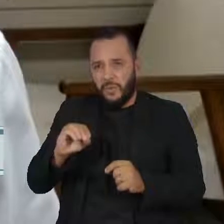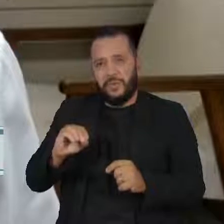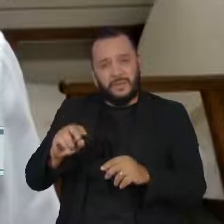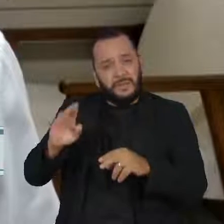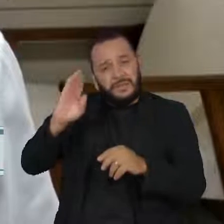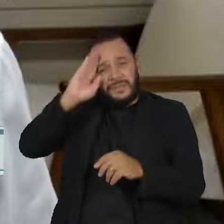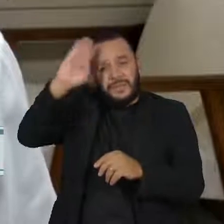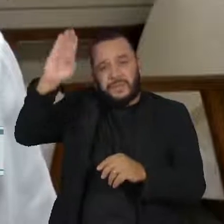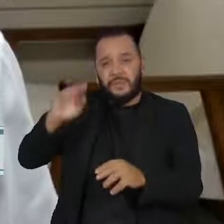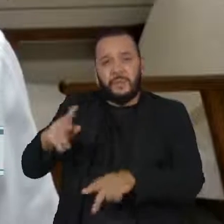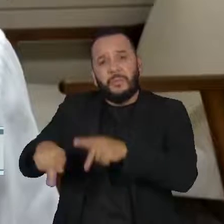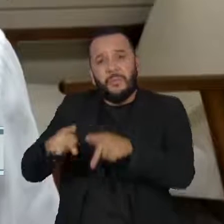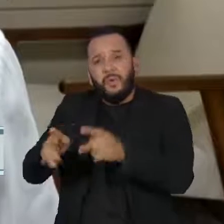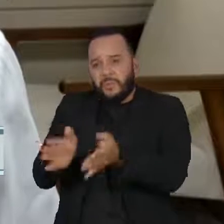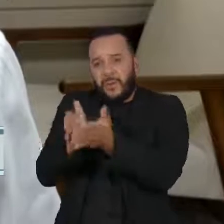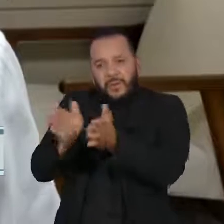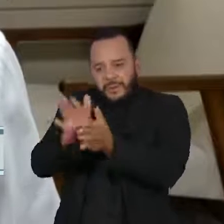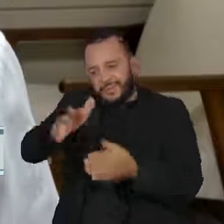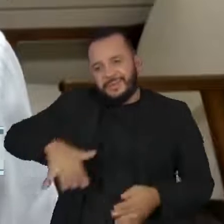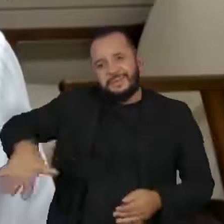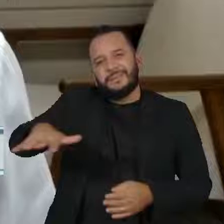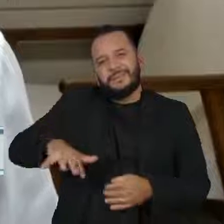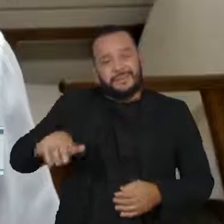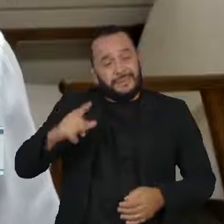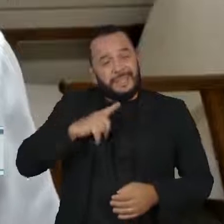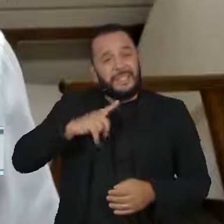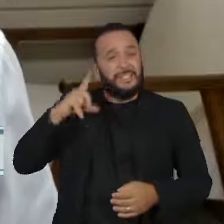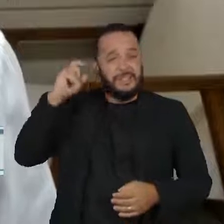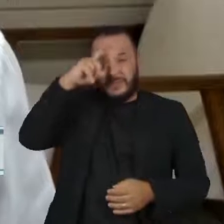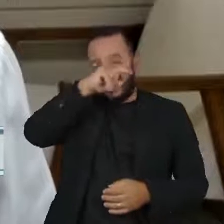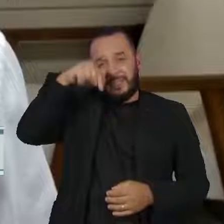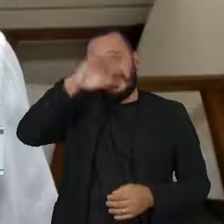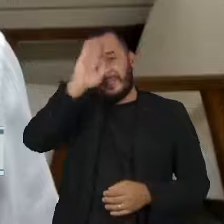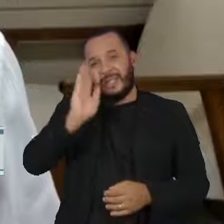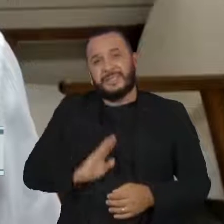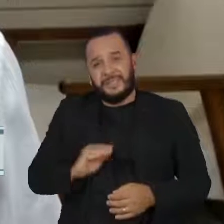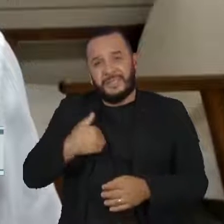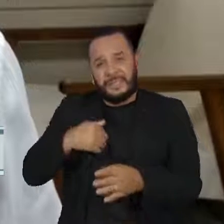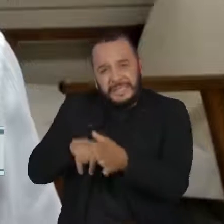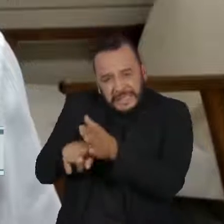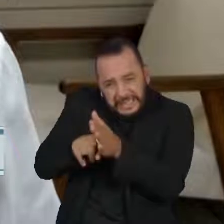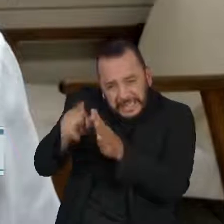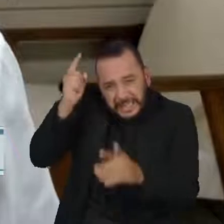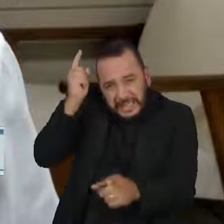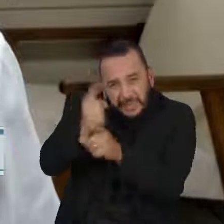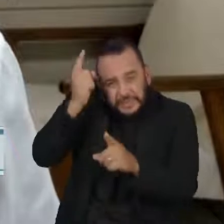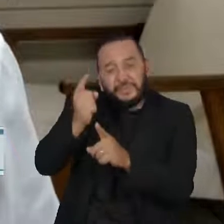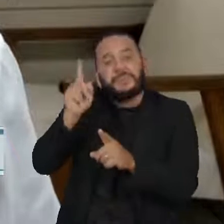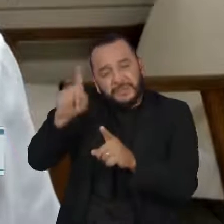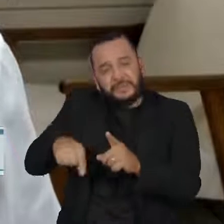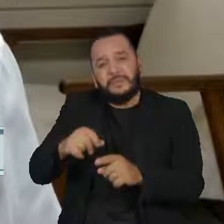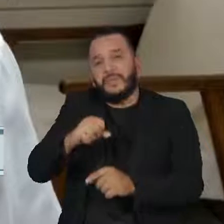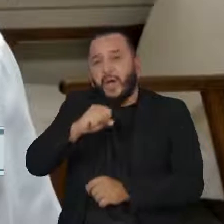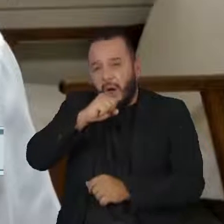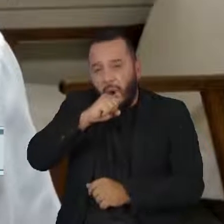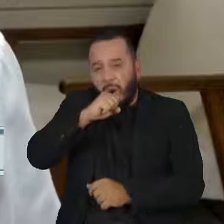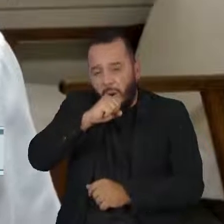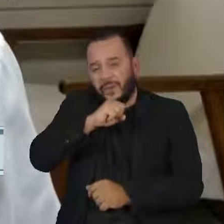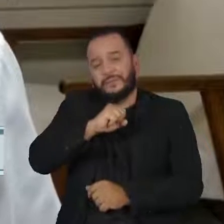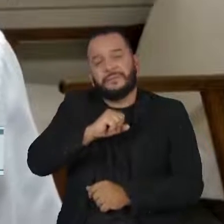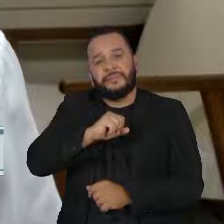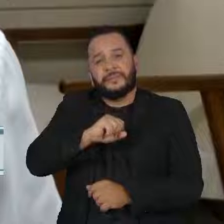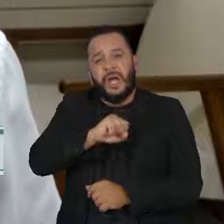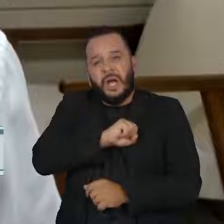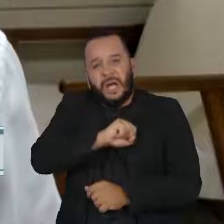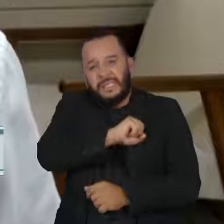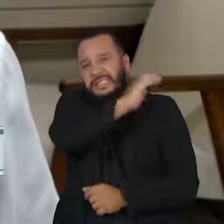populações vulnerabilizadas. Então, essa é a dificuldade do Brasil, chegar o diagnóstico de tuberculose em